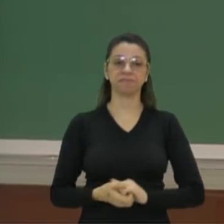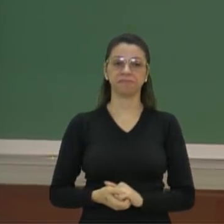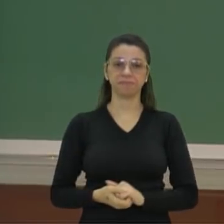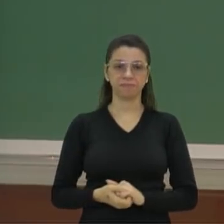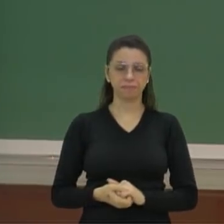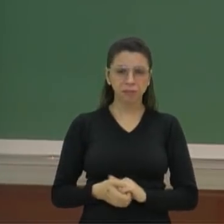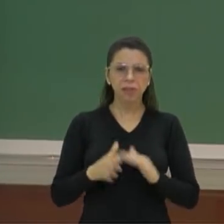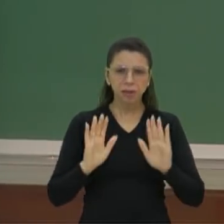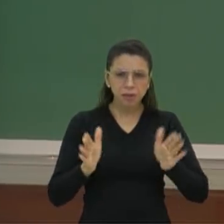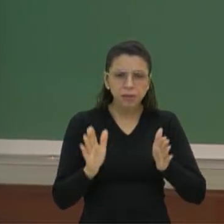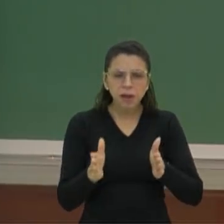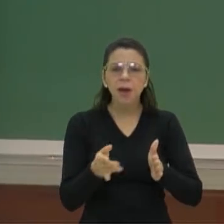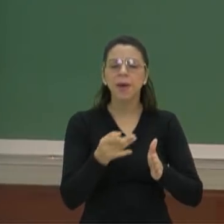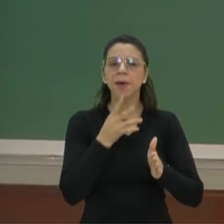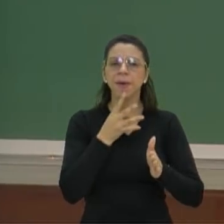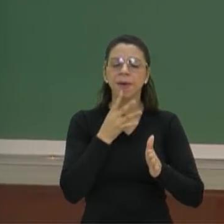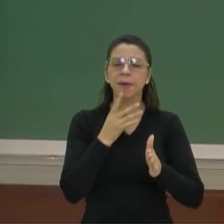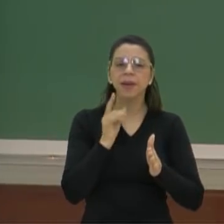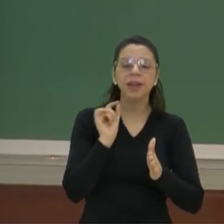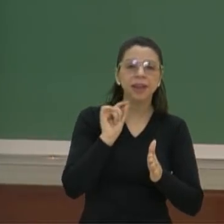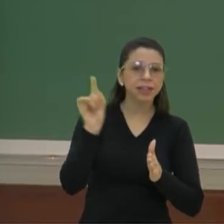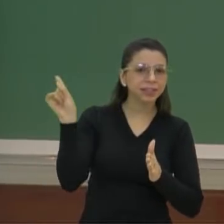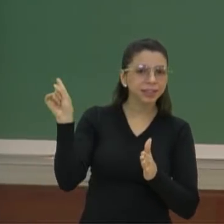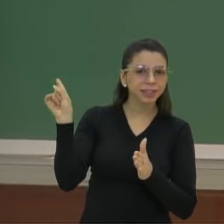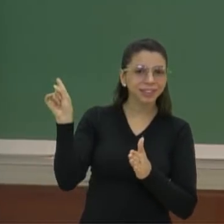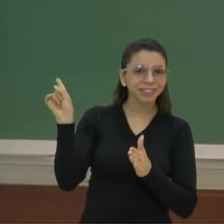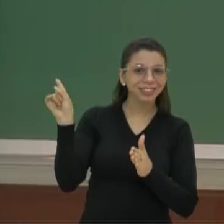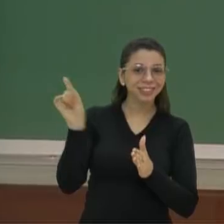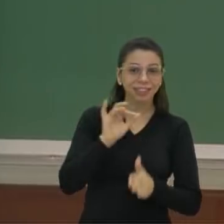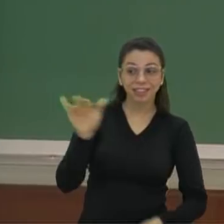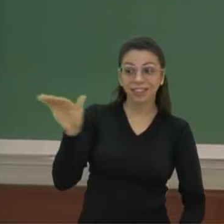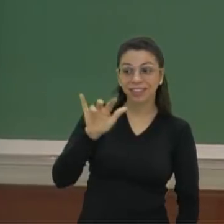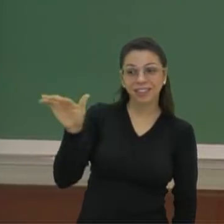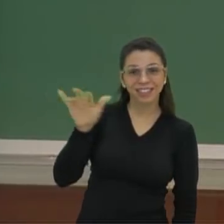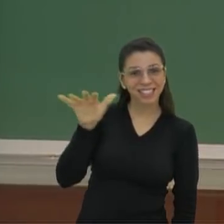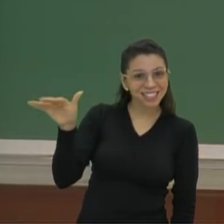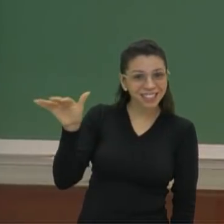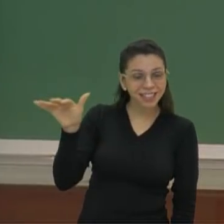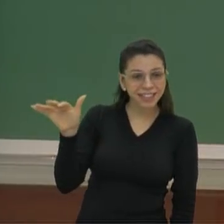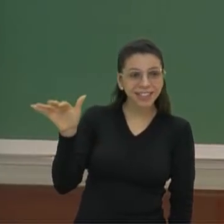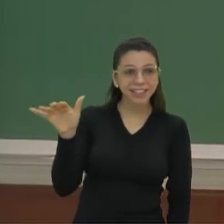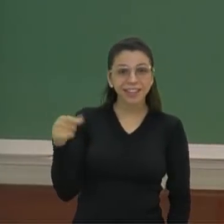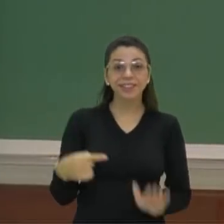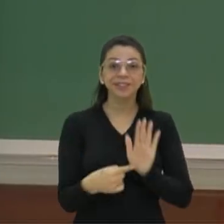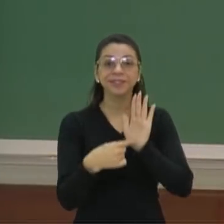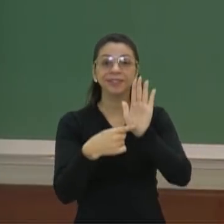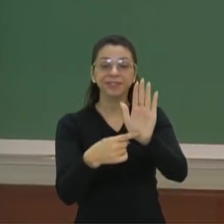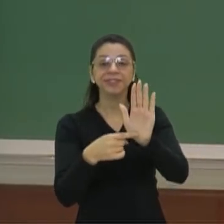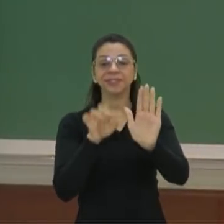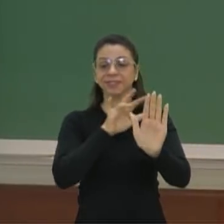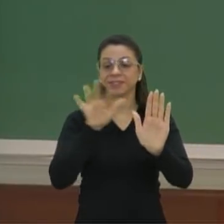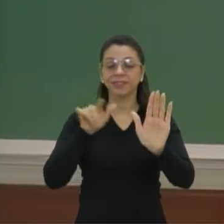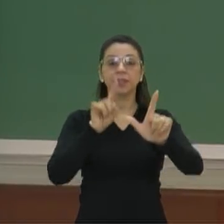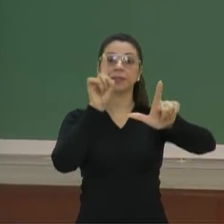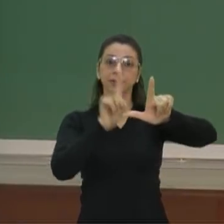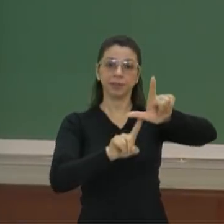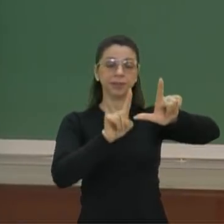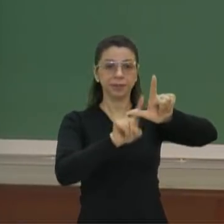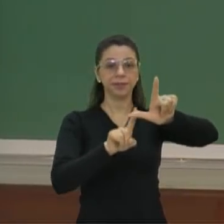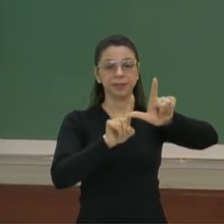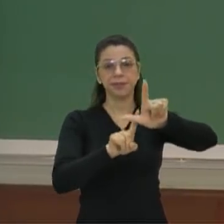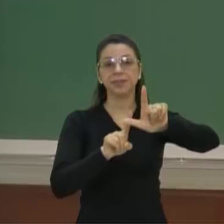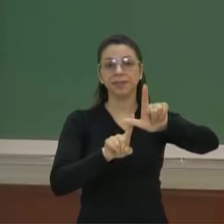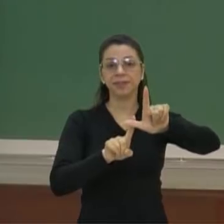Vocês já ouviram falar no alfabeto, já viram o alfabeto Libras? Então eu trago para vocês, né, as letras do